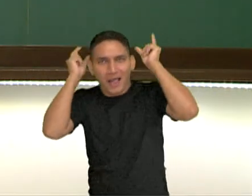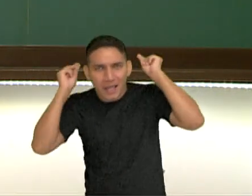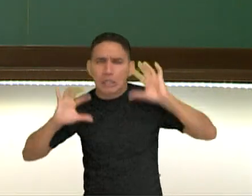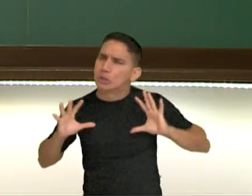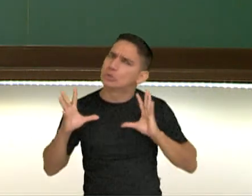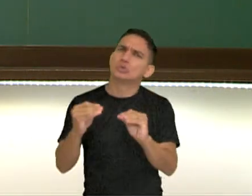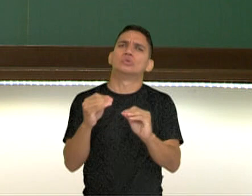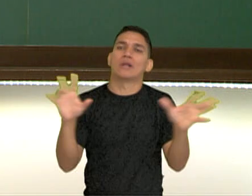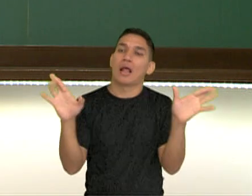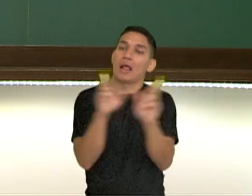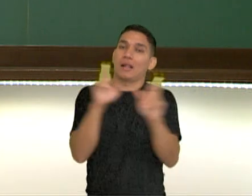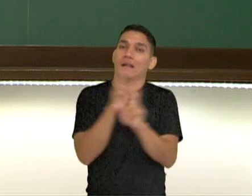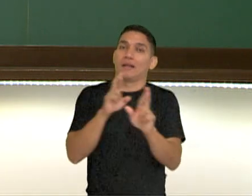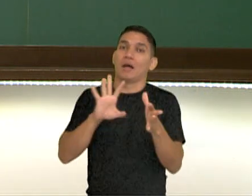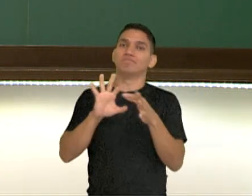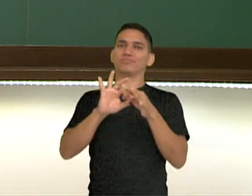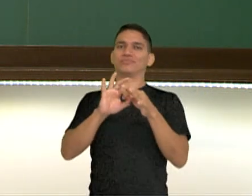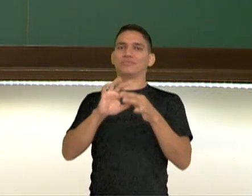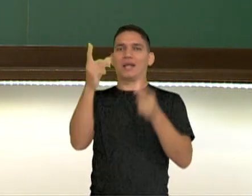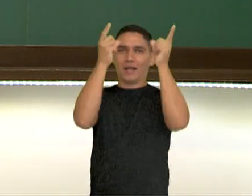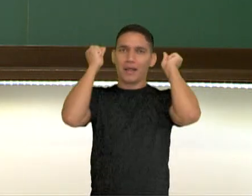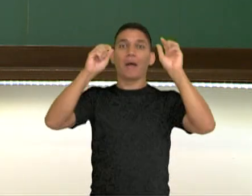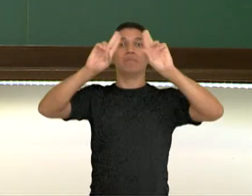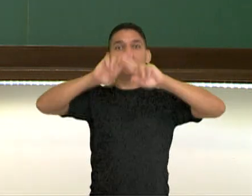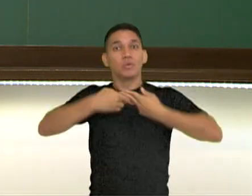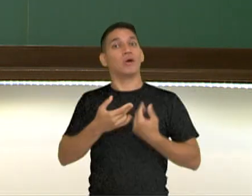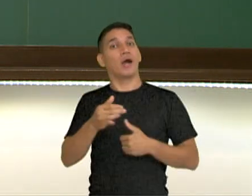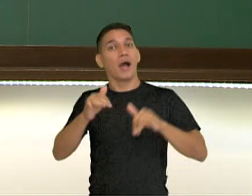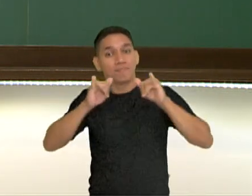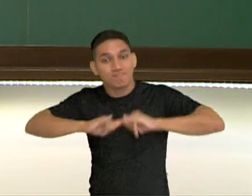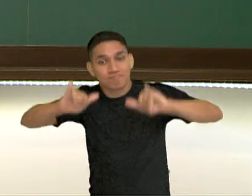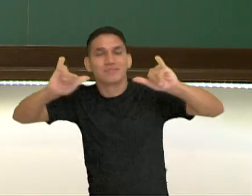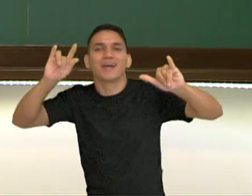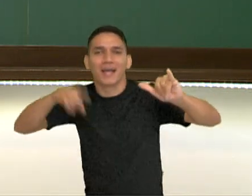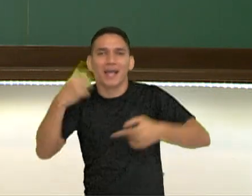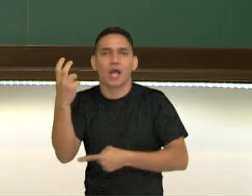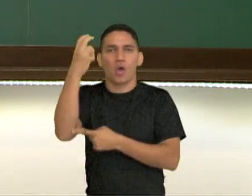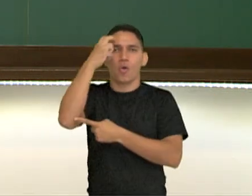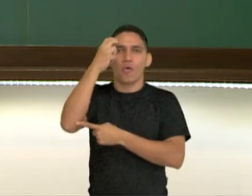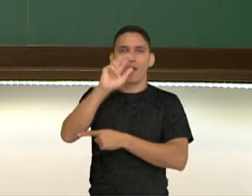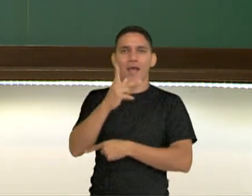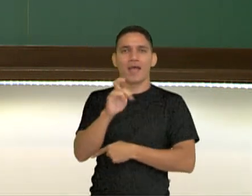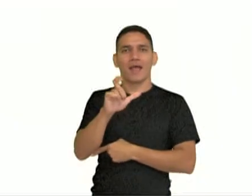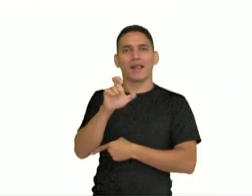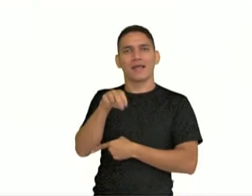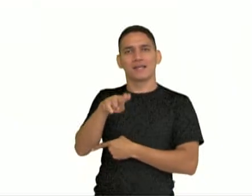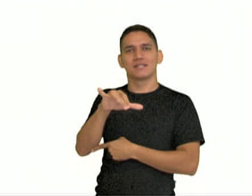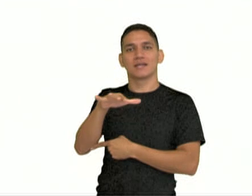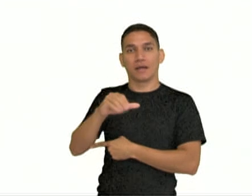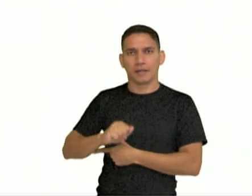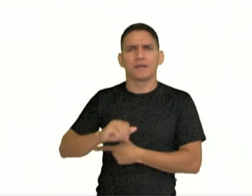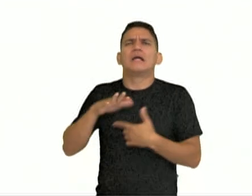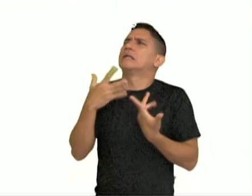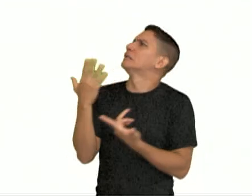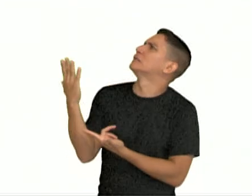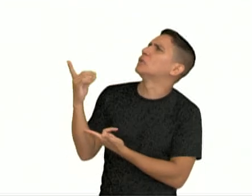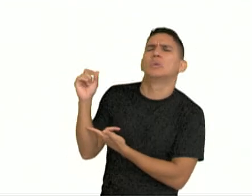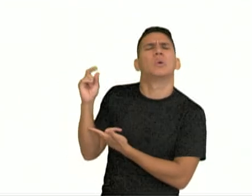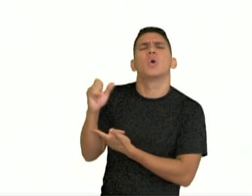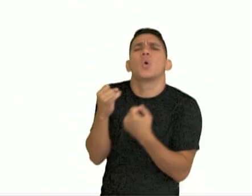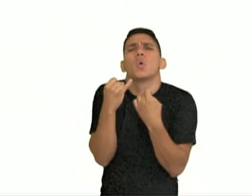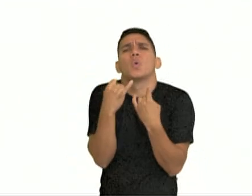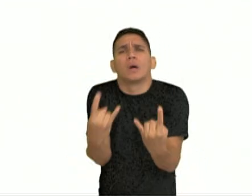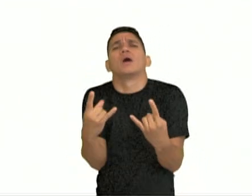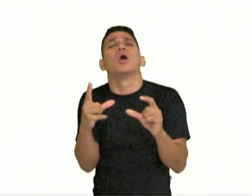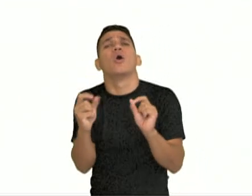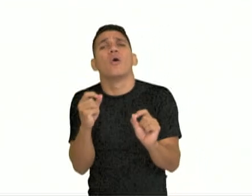incentivar a divulgação da chamada cultura helênica. Então, o helenismo. Quais vão ser as características